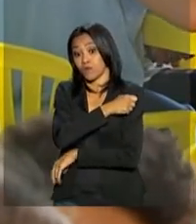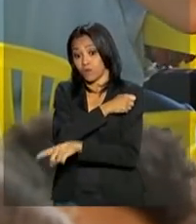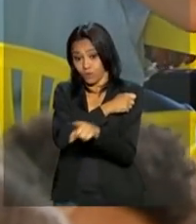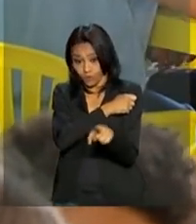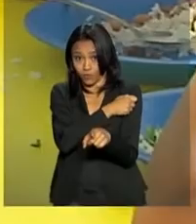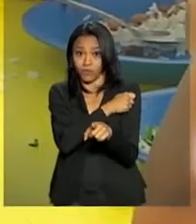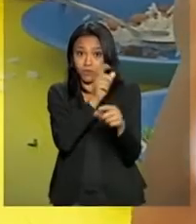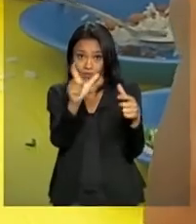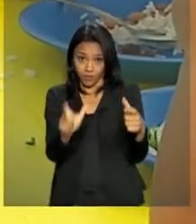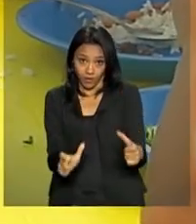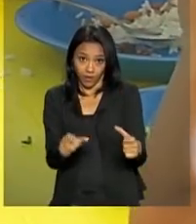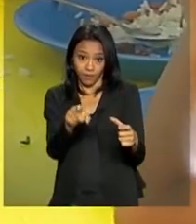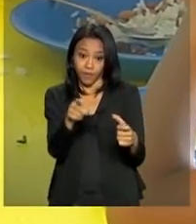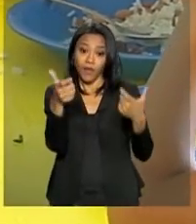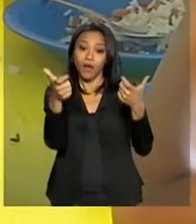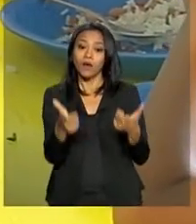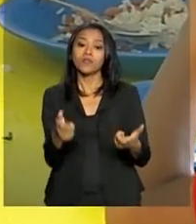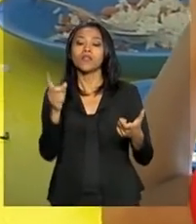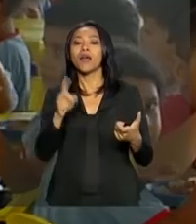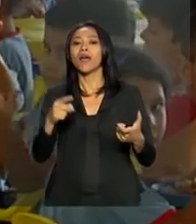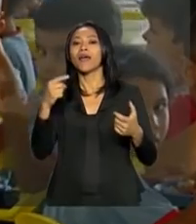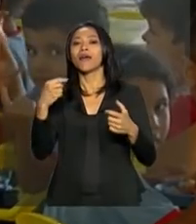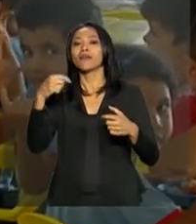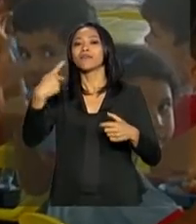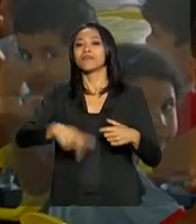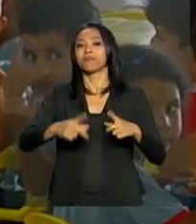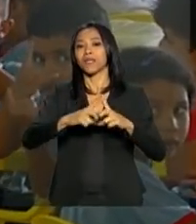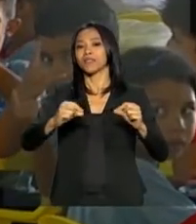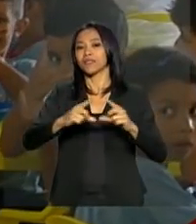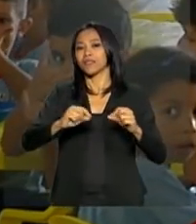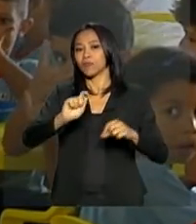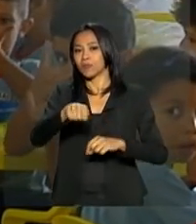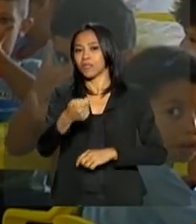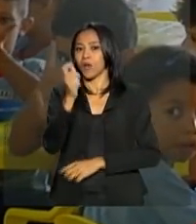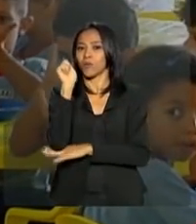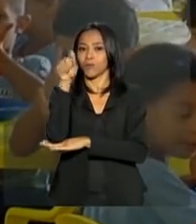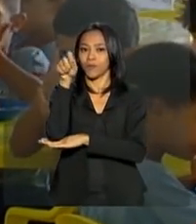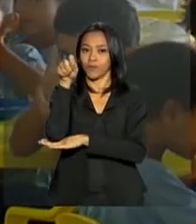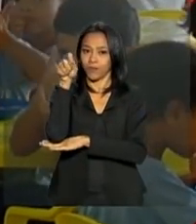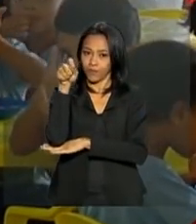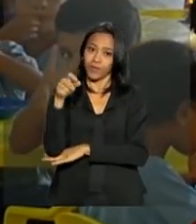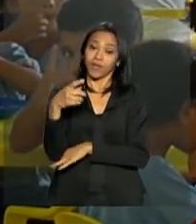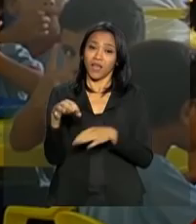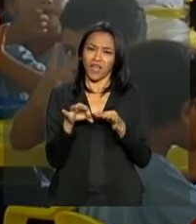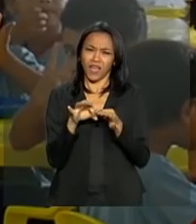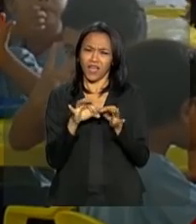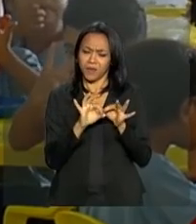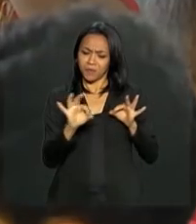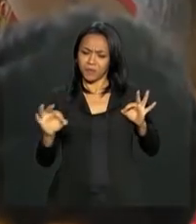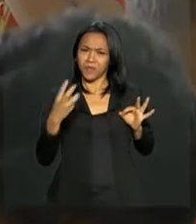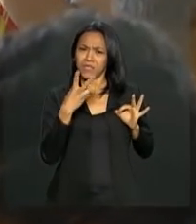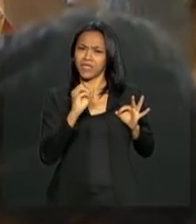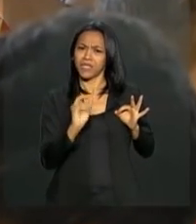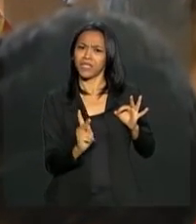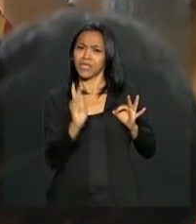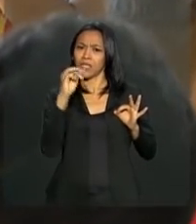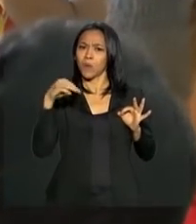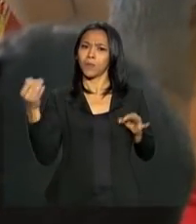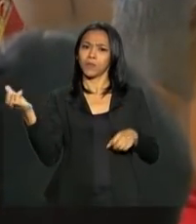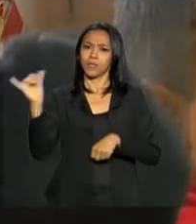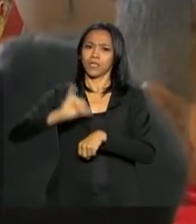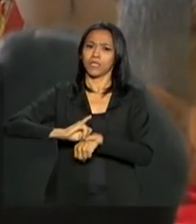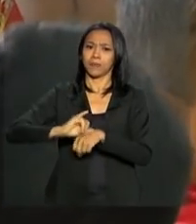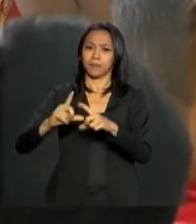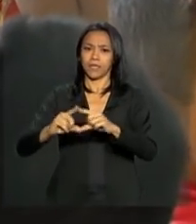lucrativos localizada no recanto das emas cidade a cerca de 30 quilômetros do centro de brasília a lista de